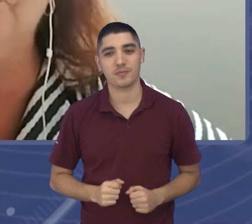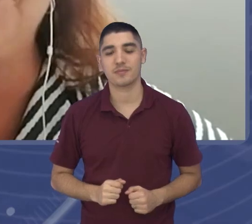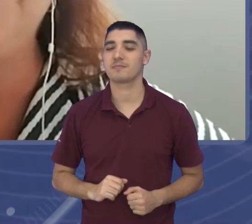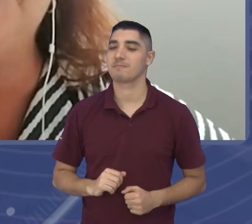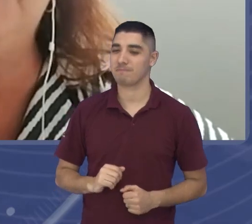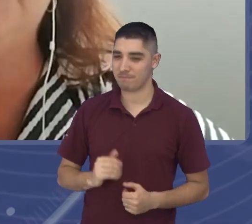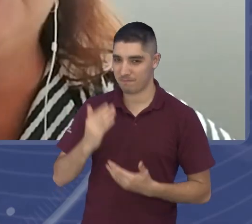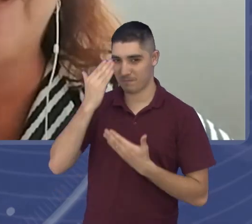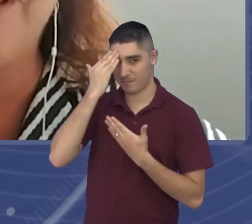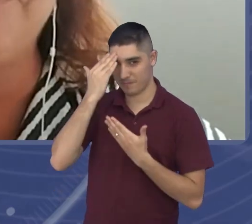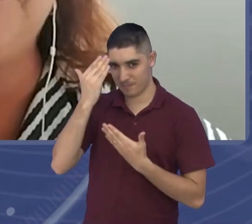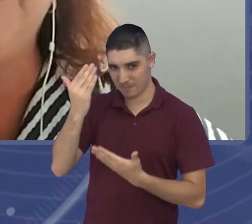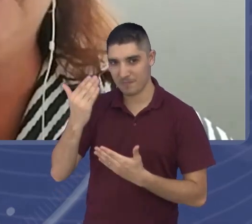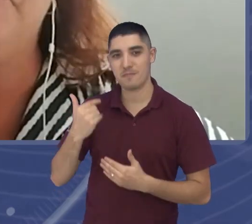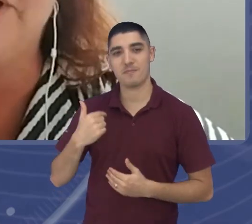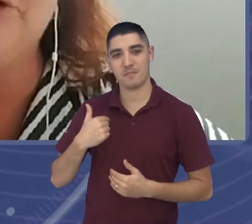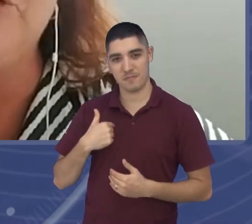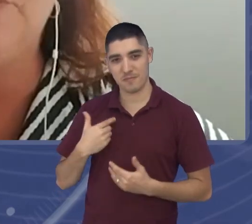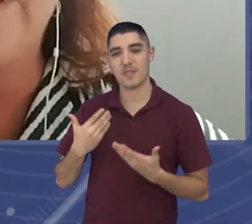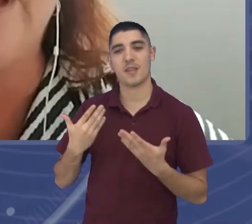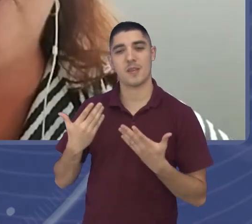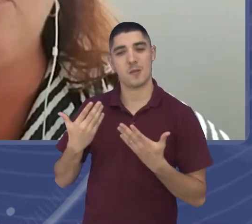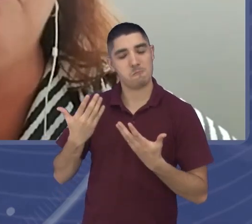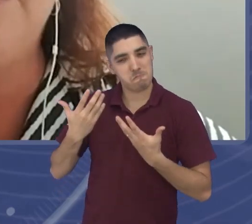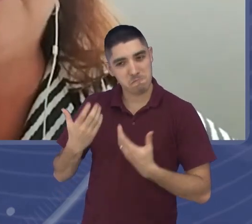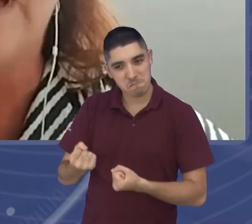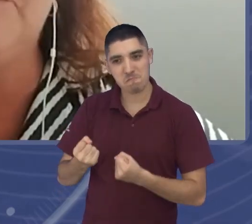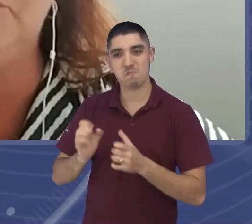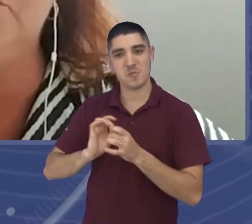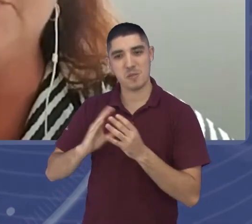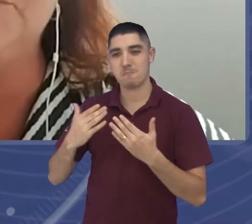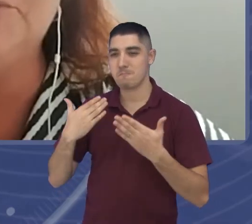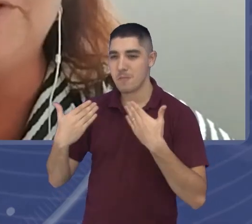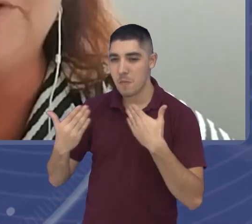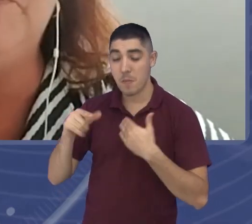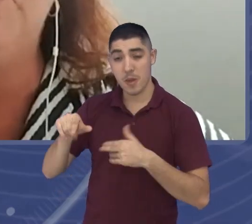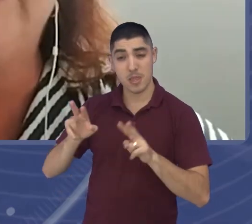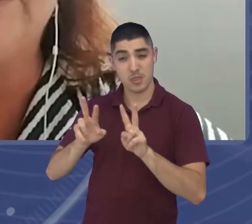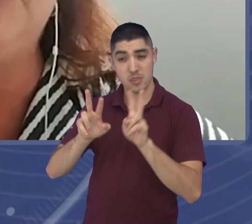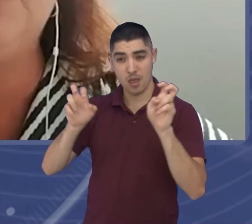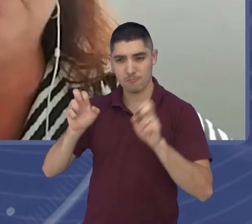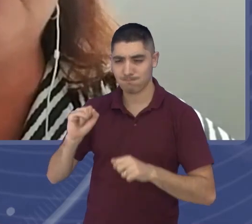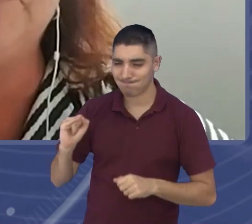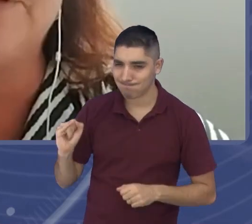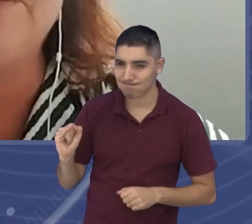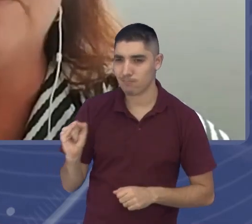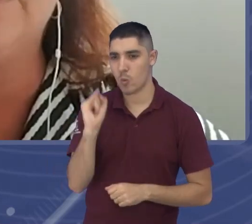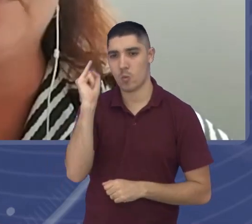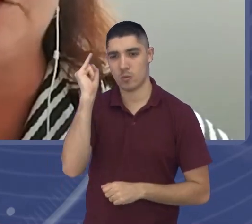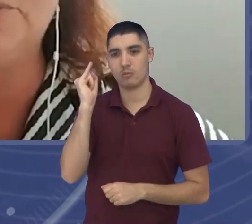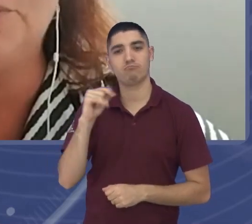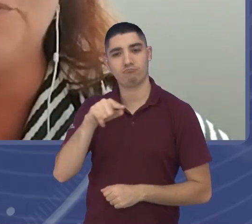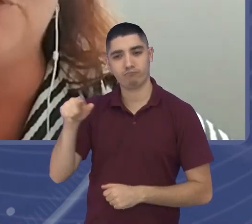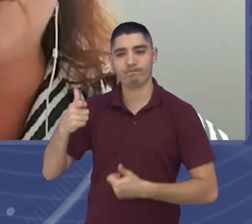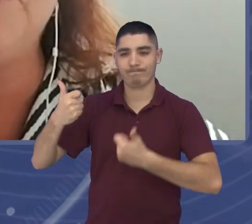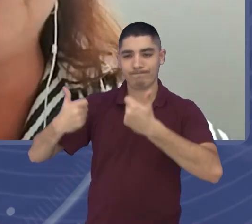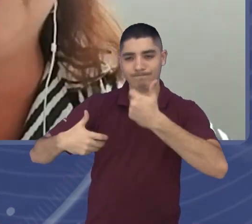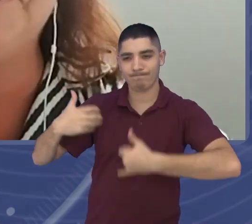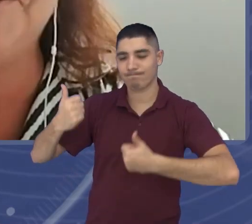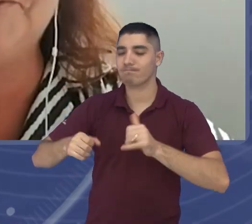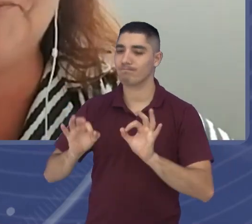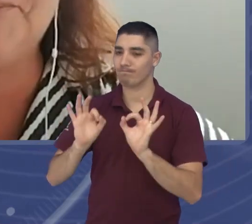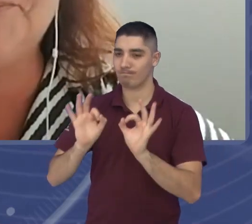Estou à disposição de vocês para a gente poder conversar sobre um assunto tão importante como o que vocês estão trazendo